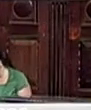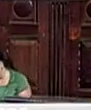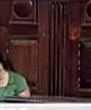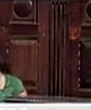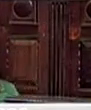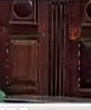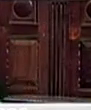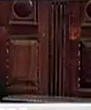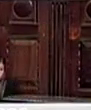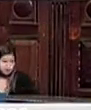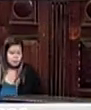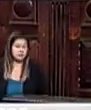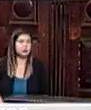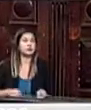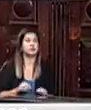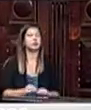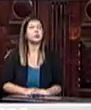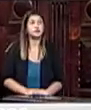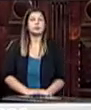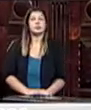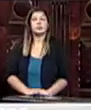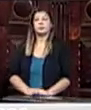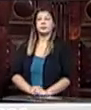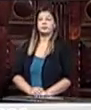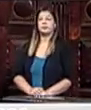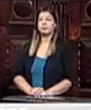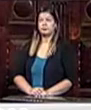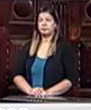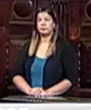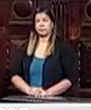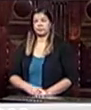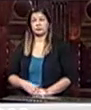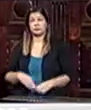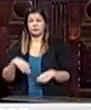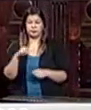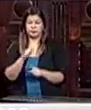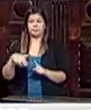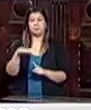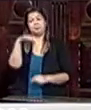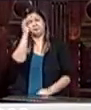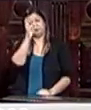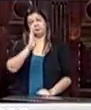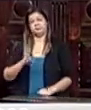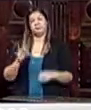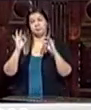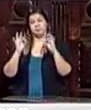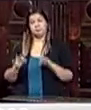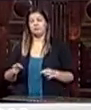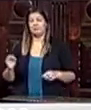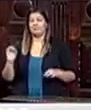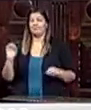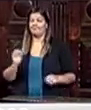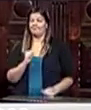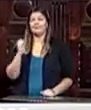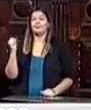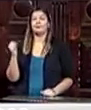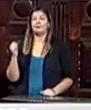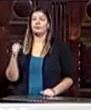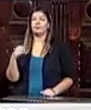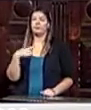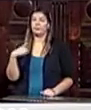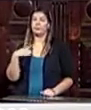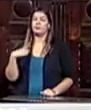E a população, o povo brasileiro, obviamente, revoltado, mas